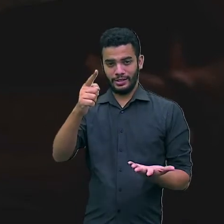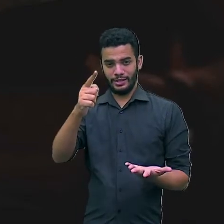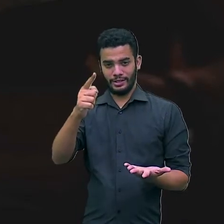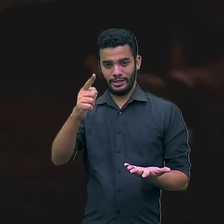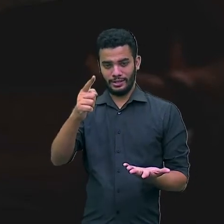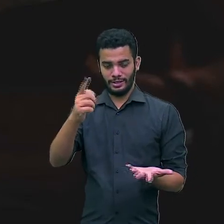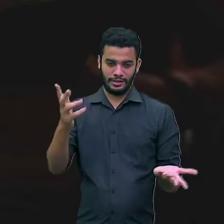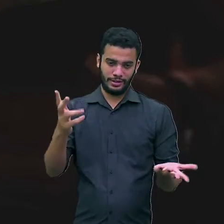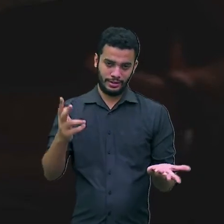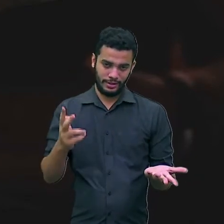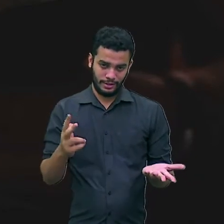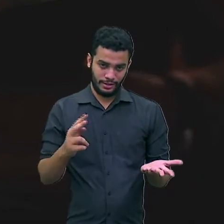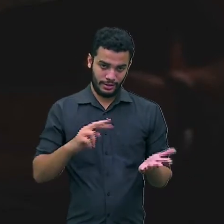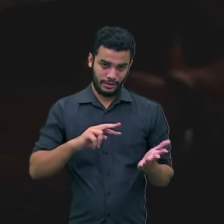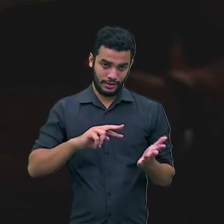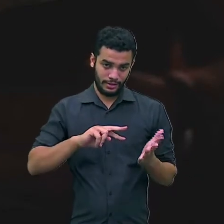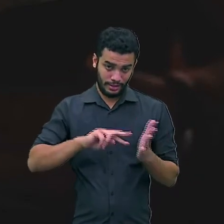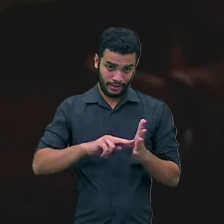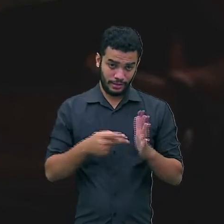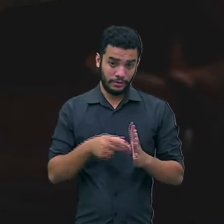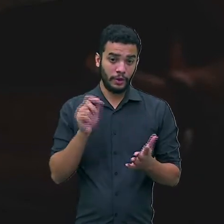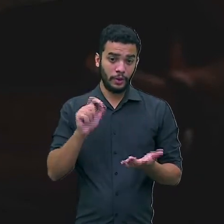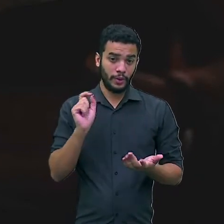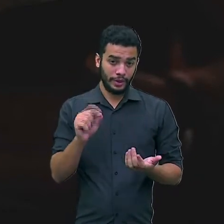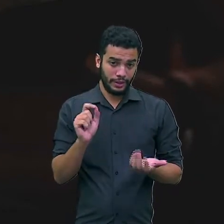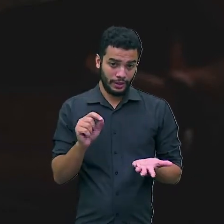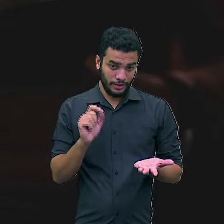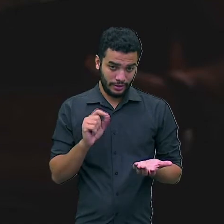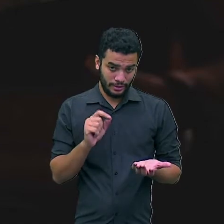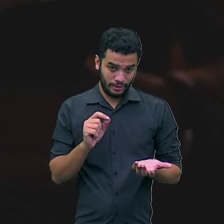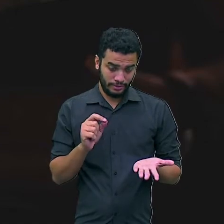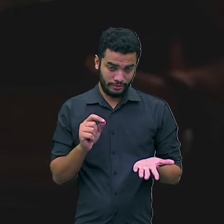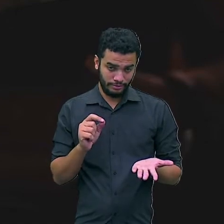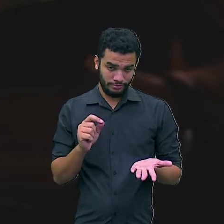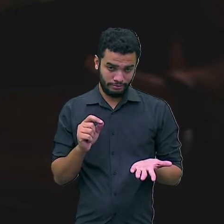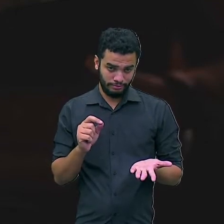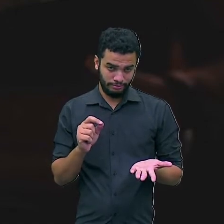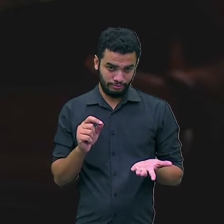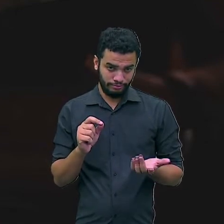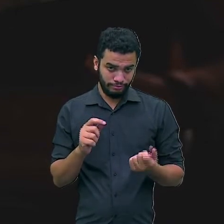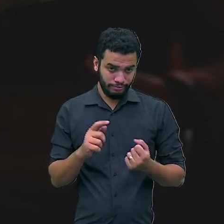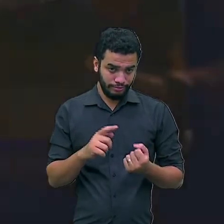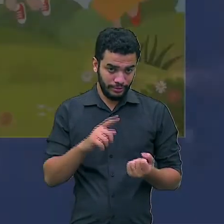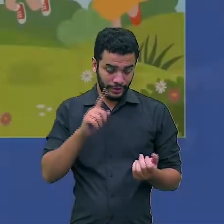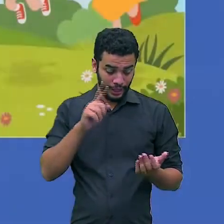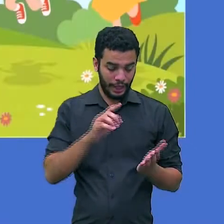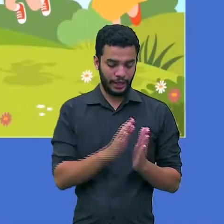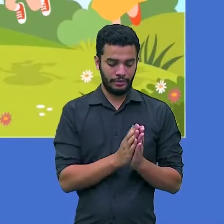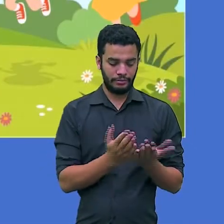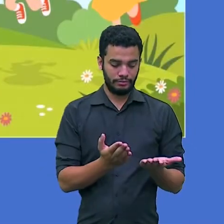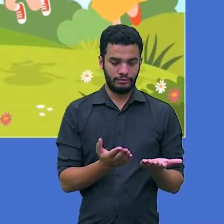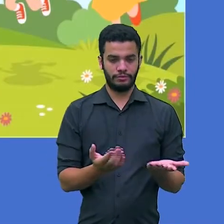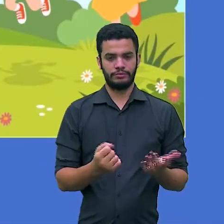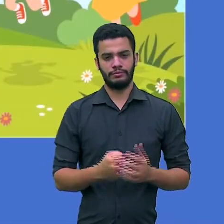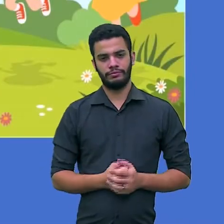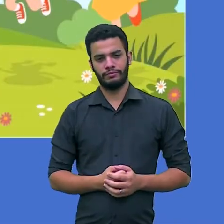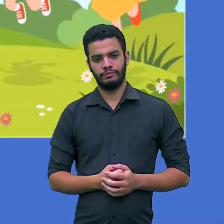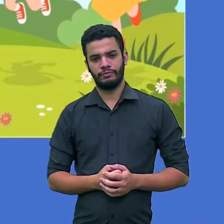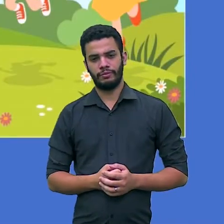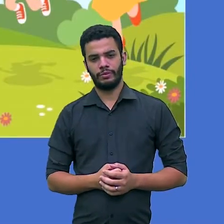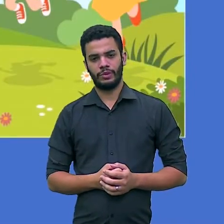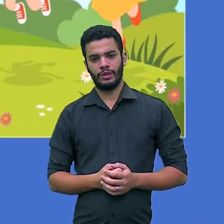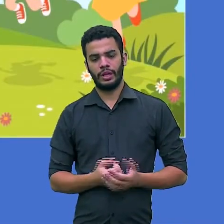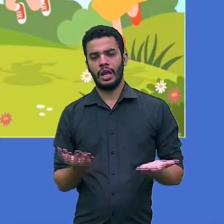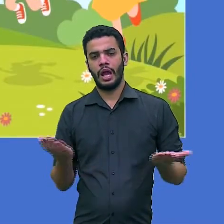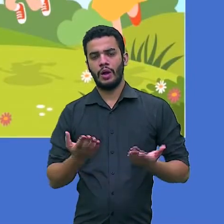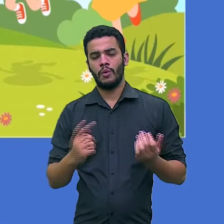Parabéns. Chovia e são verbos das frases que acabamos de ver. Então, vamos frisar o que é